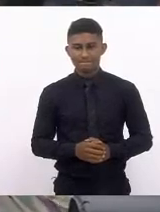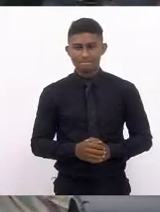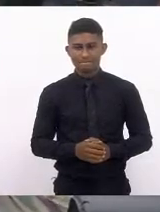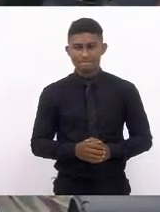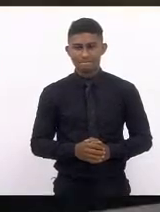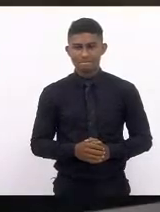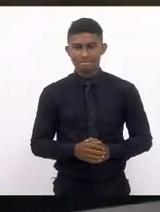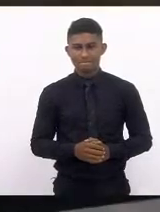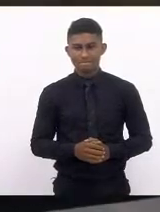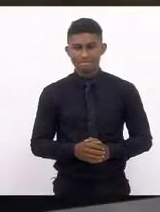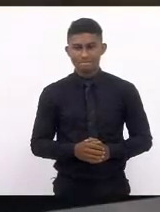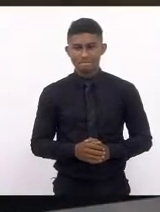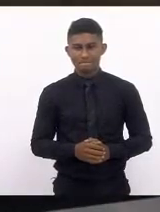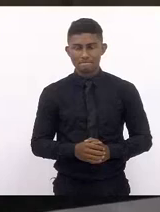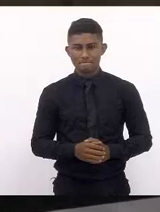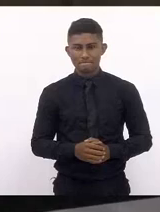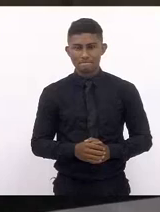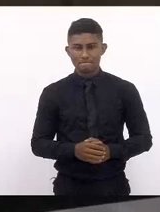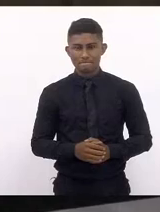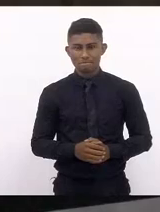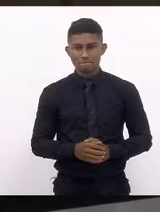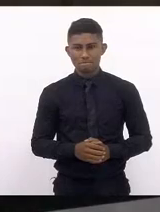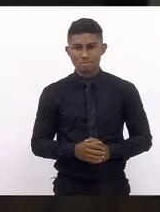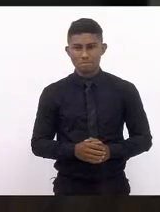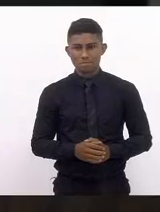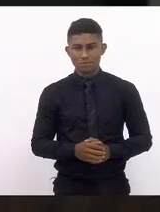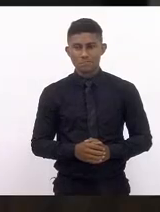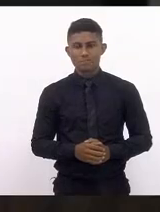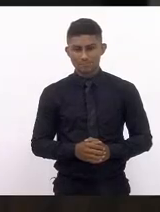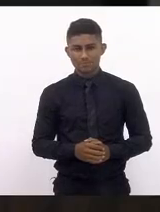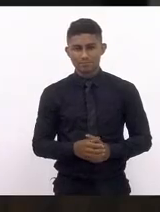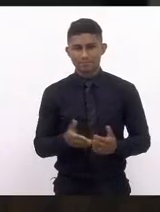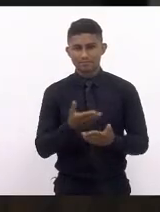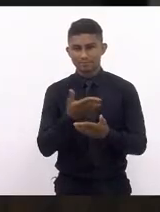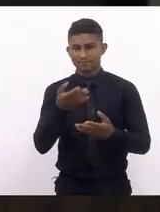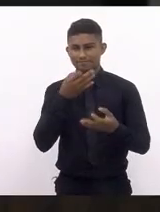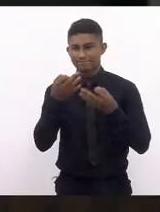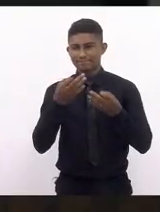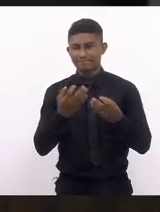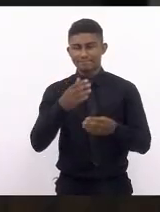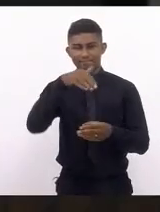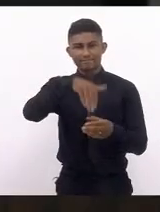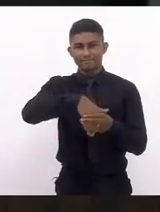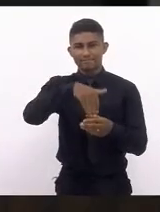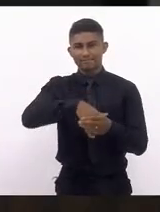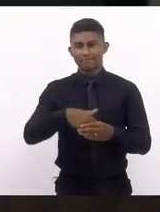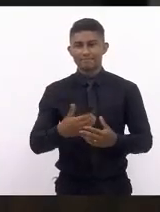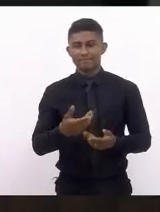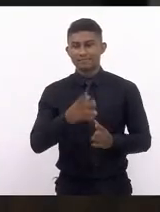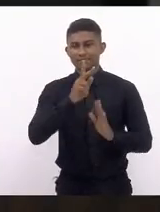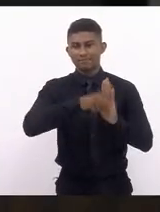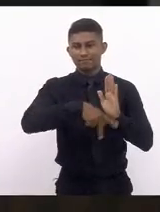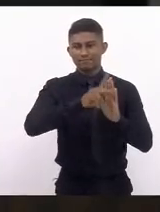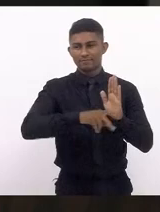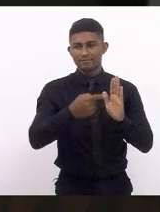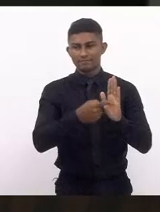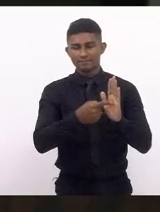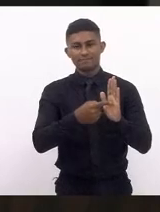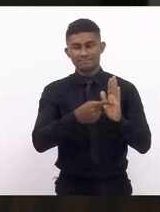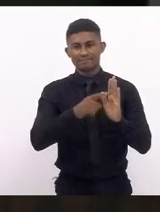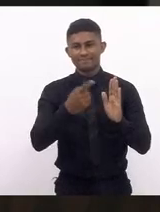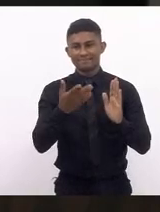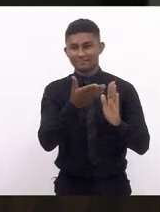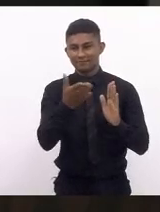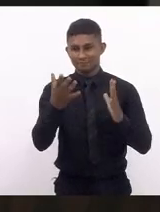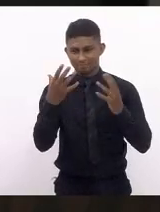e agora apresento os pareceres emitidos em votação projeto original seus que a